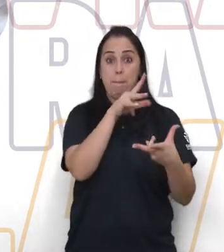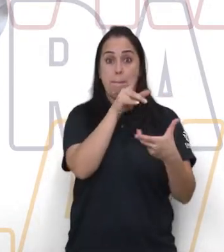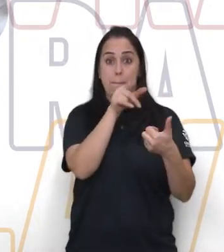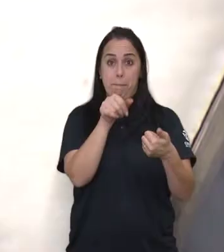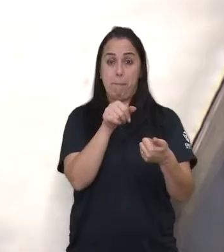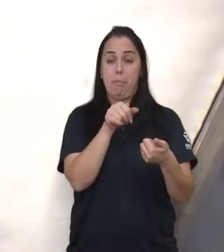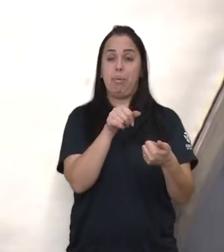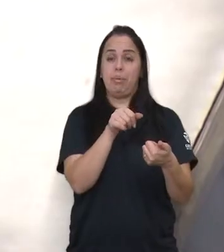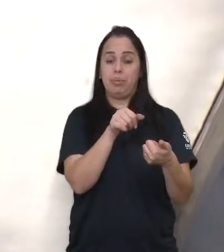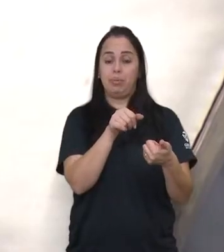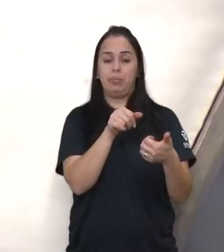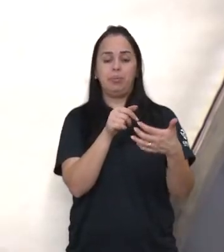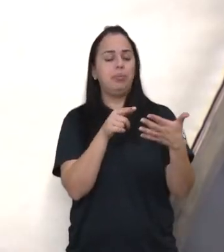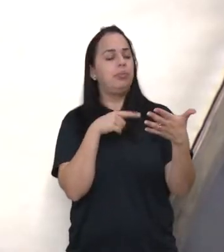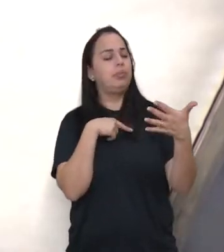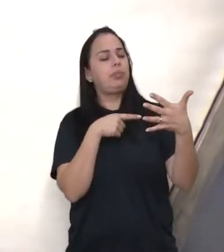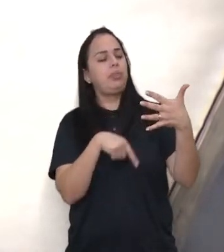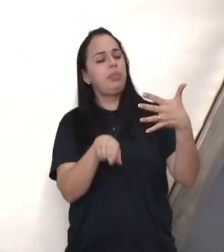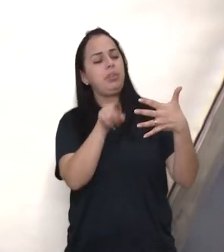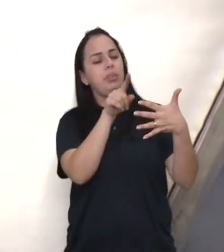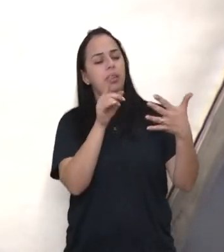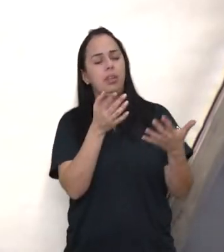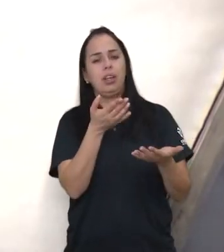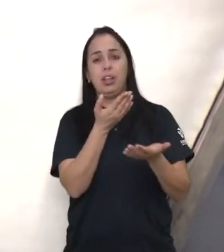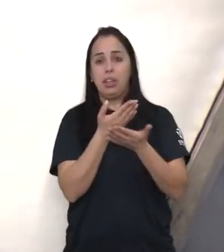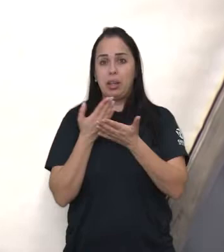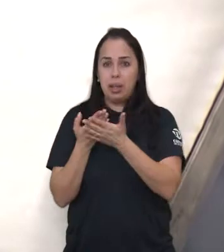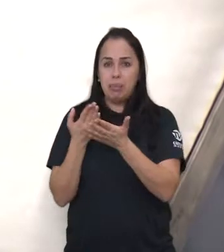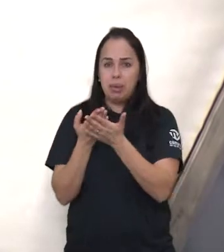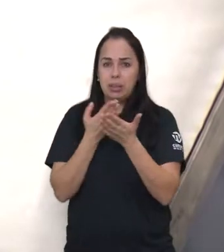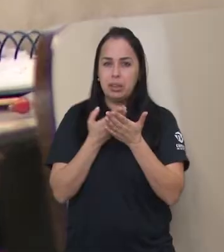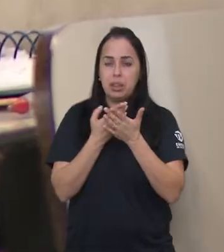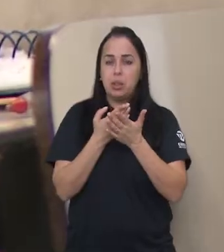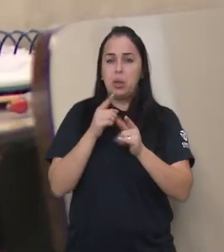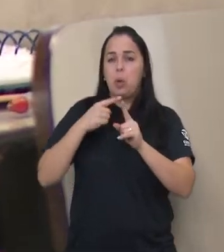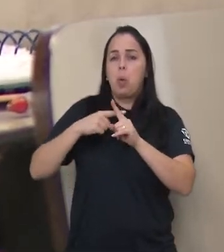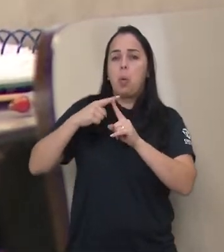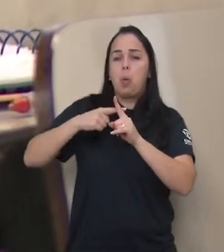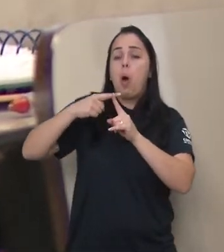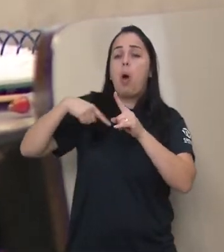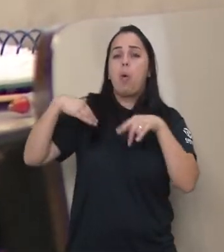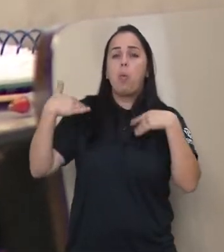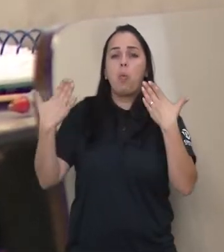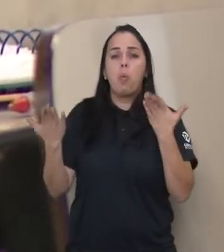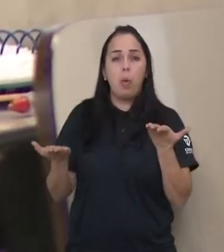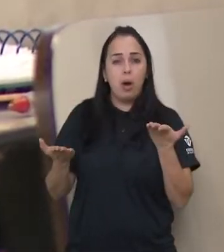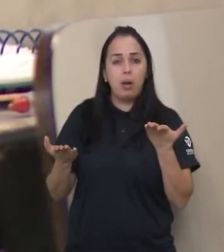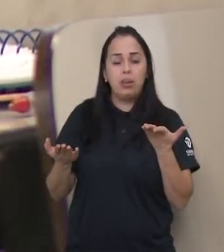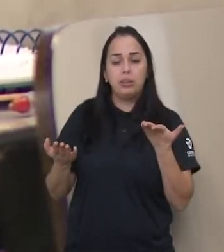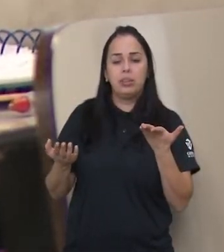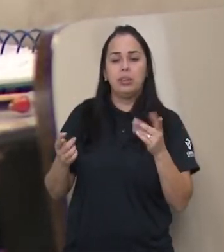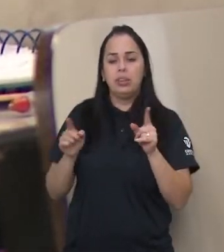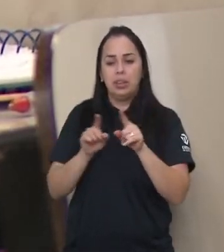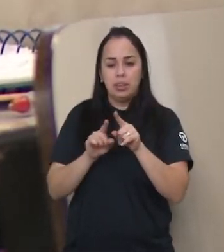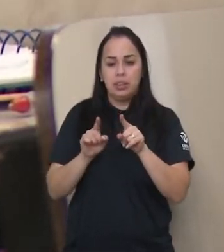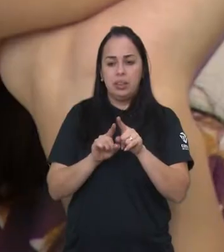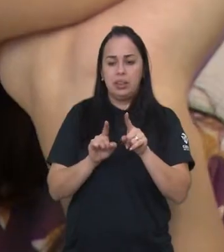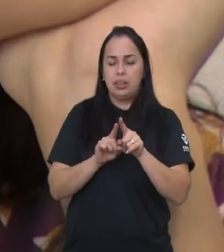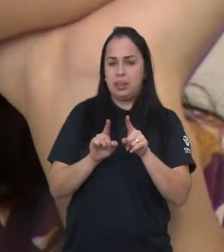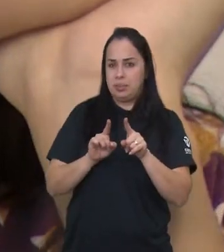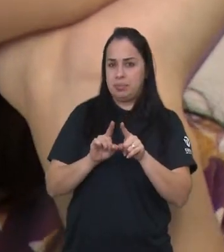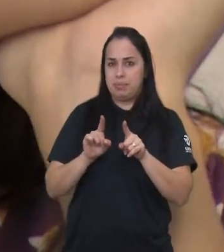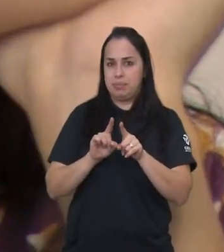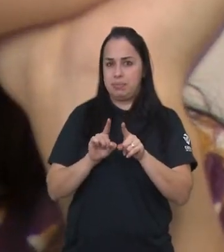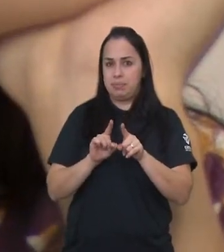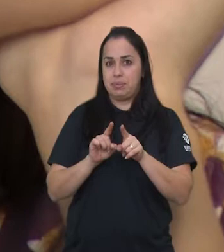de estudo né que a gente mede como é que tá o nível de escolaridade É principalmente com